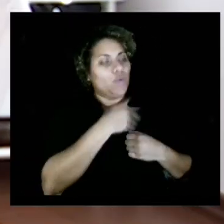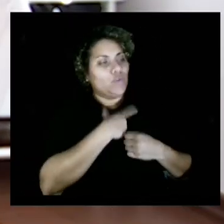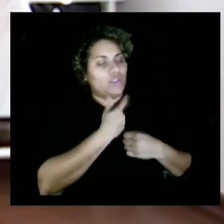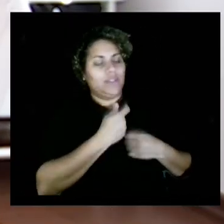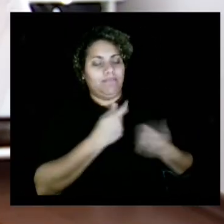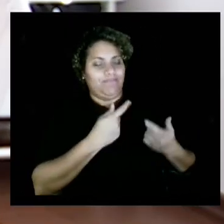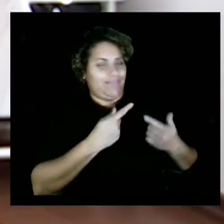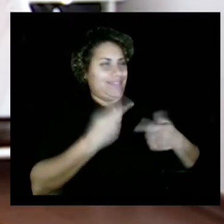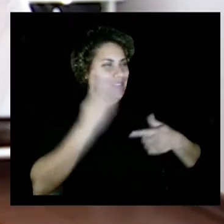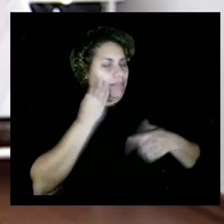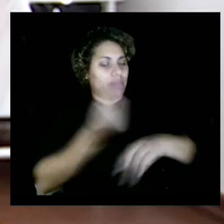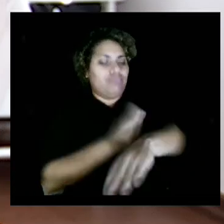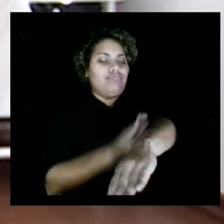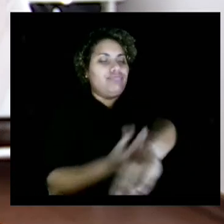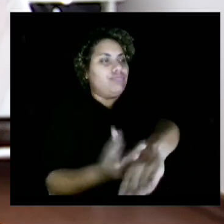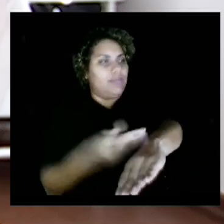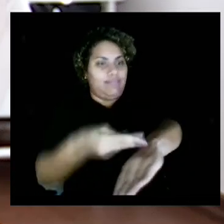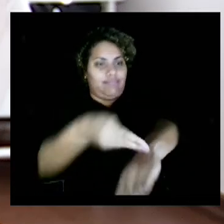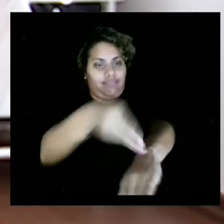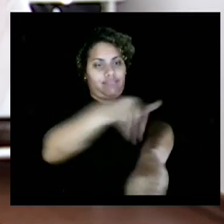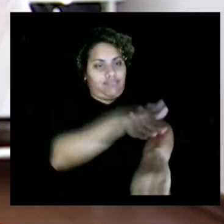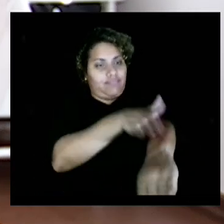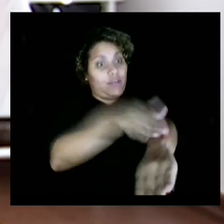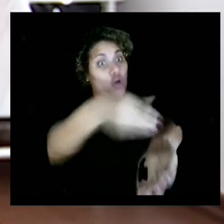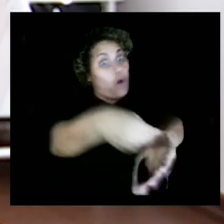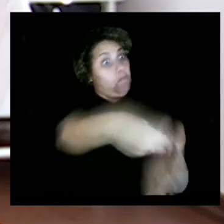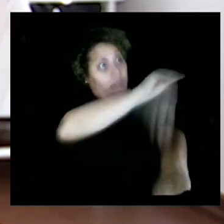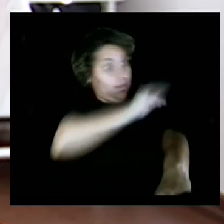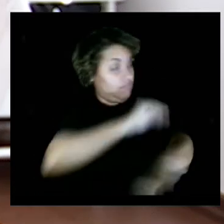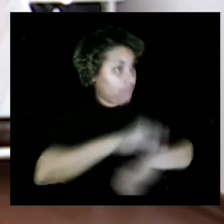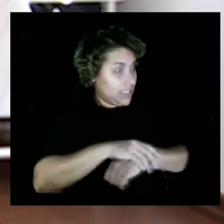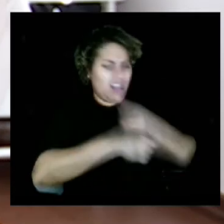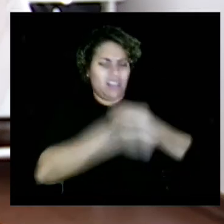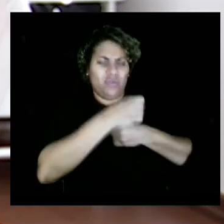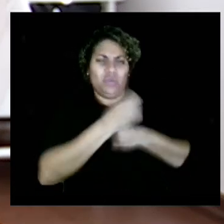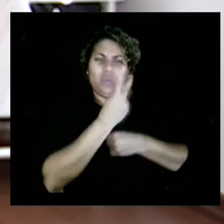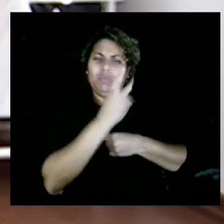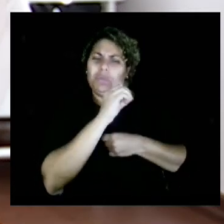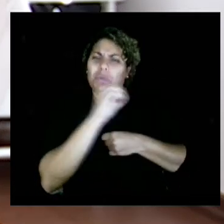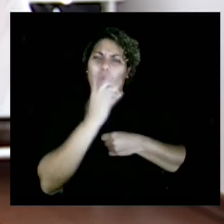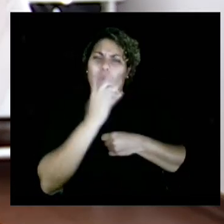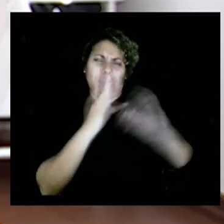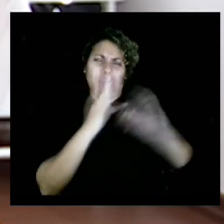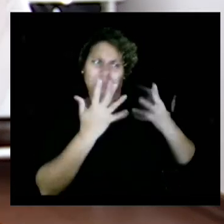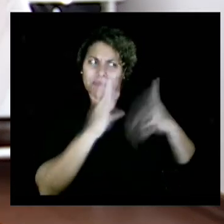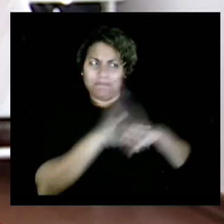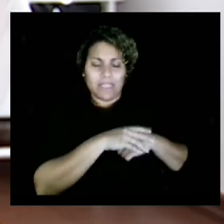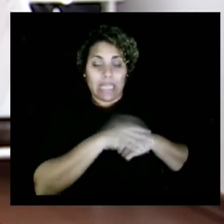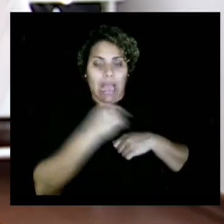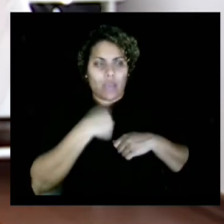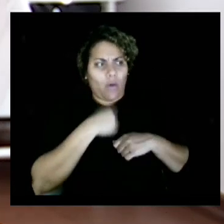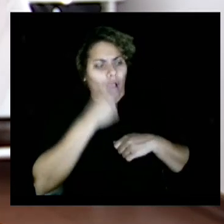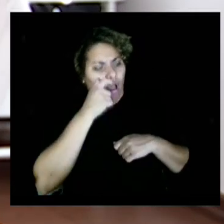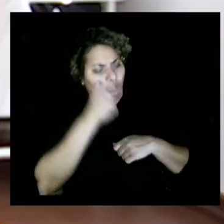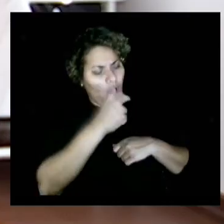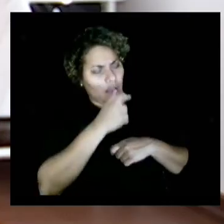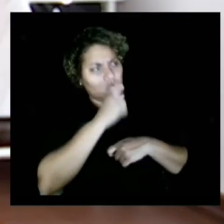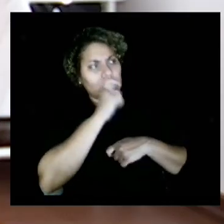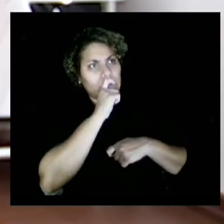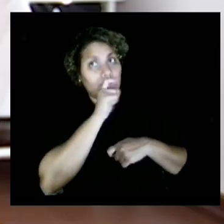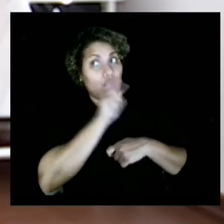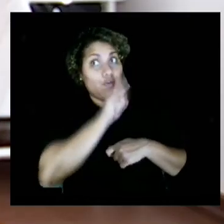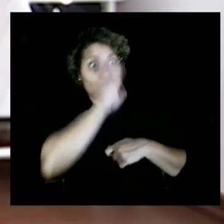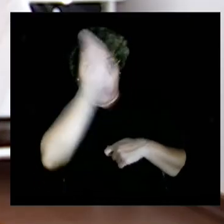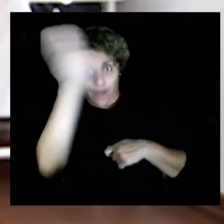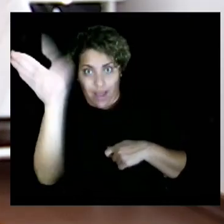2004, mais ou menos. Eu fui fazer um curso de depilação no Senac. E aí, a professora de depilação era uma esteticista. Eu